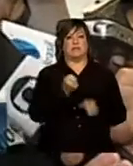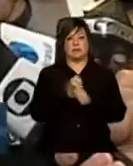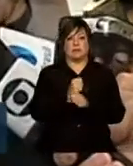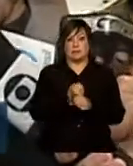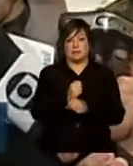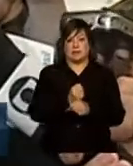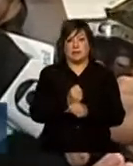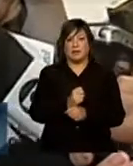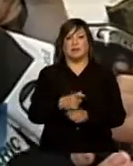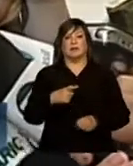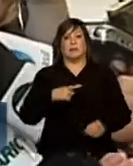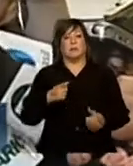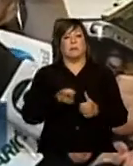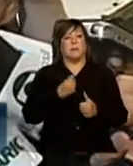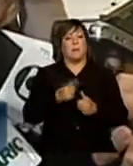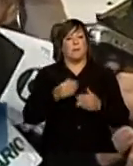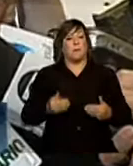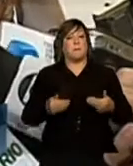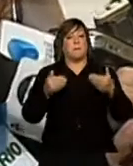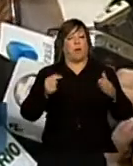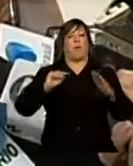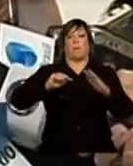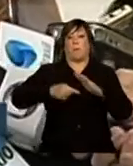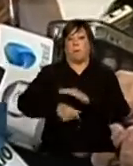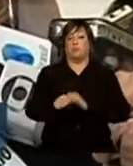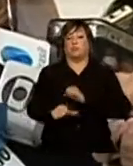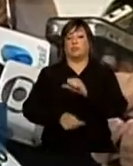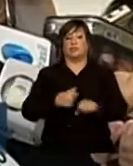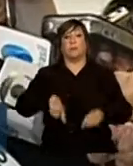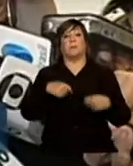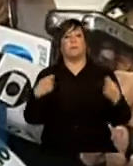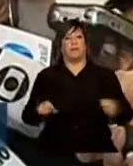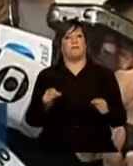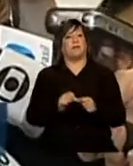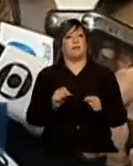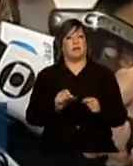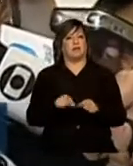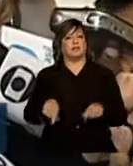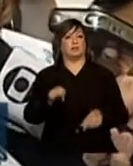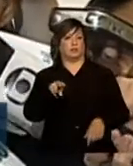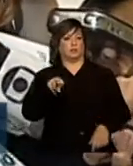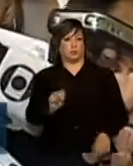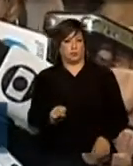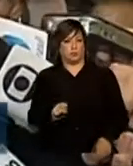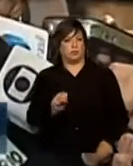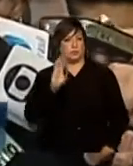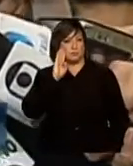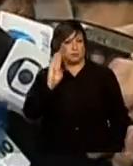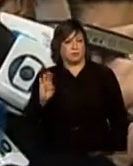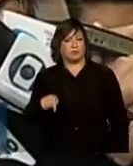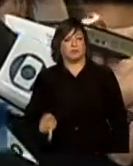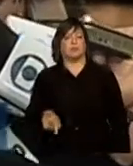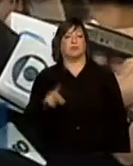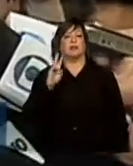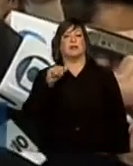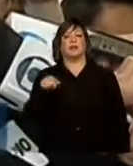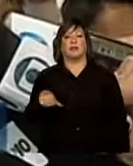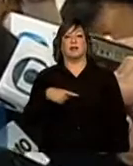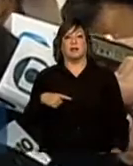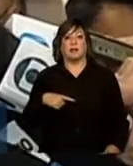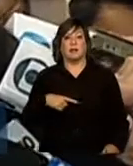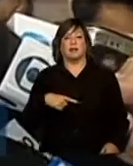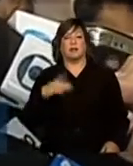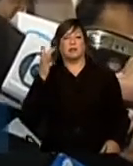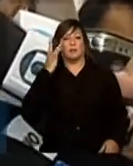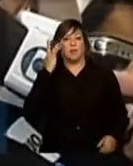Saúde, mas é um primeiro passo para uma profunda mudança que nós precisamos fazer no Sistema Único de Saúde, sobretudo de uma certa